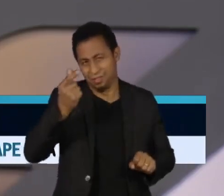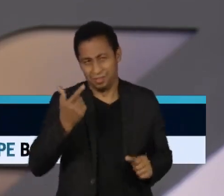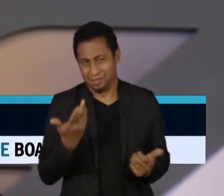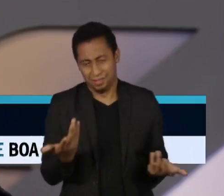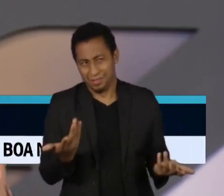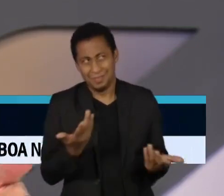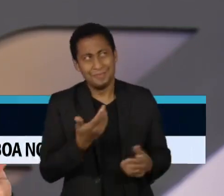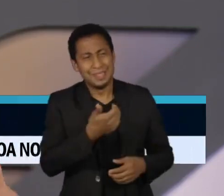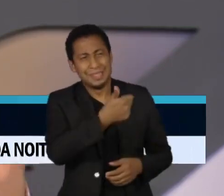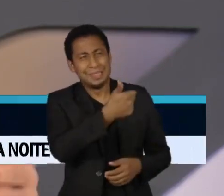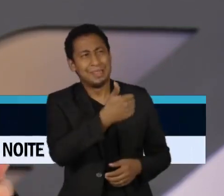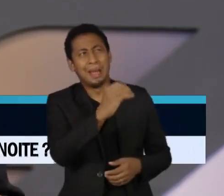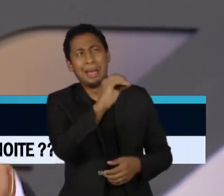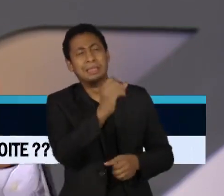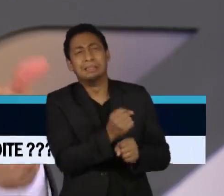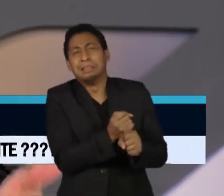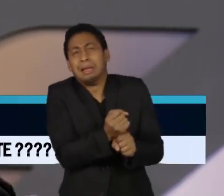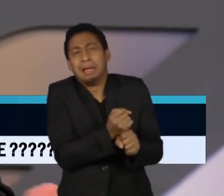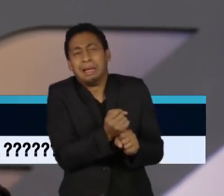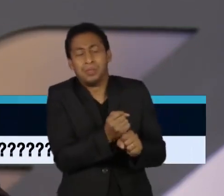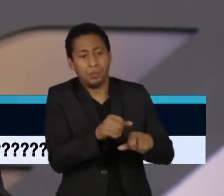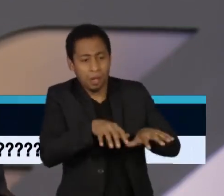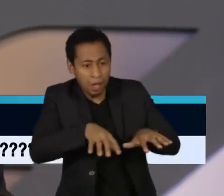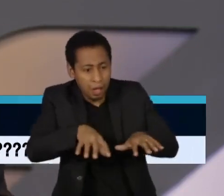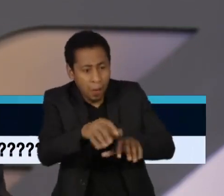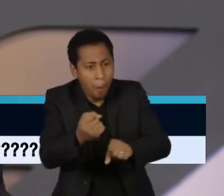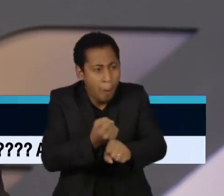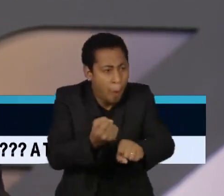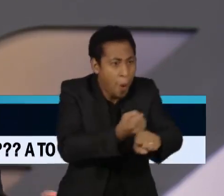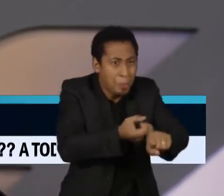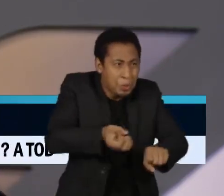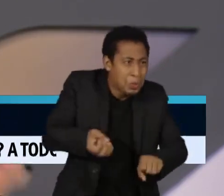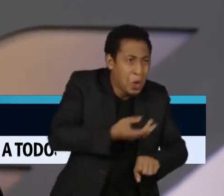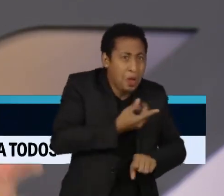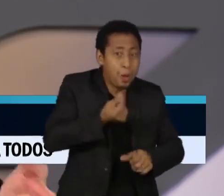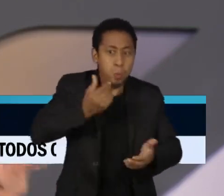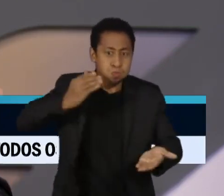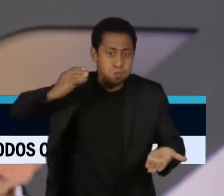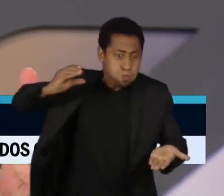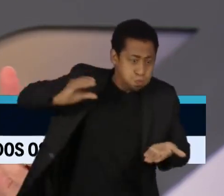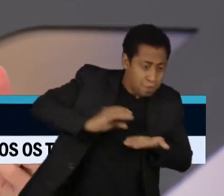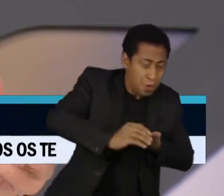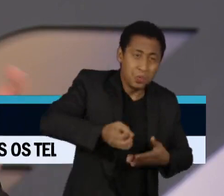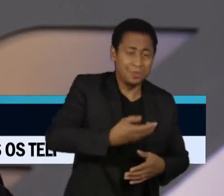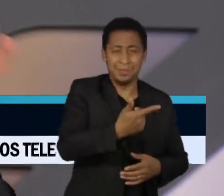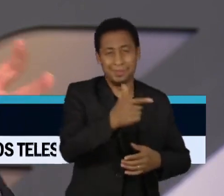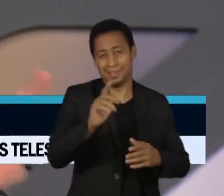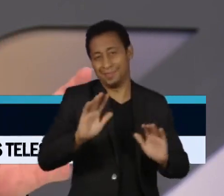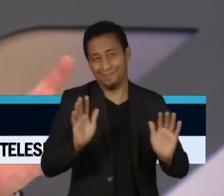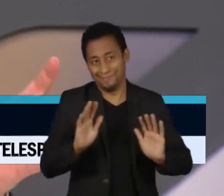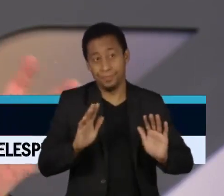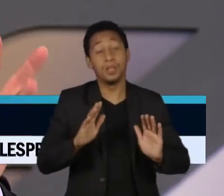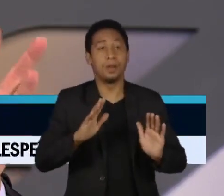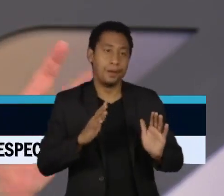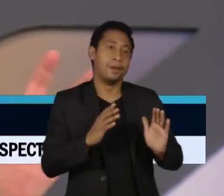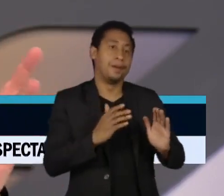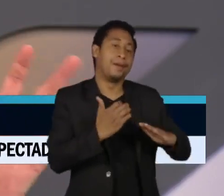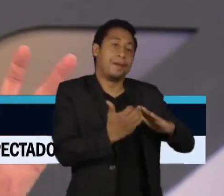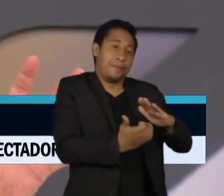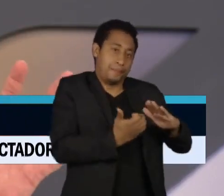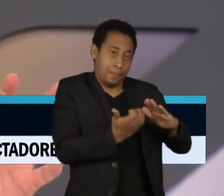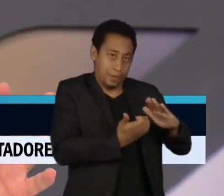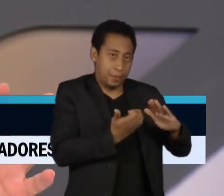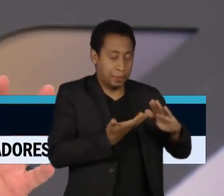10 anos sem grandes obras, sem grandes investimentos novos no Brasil. Você tem muita privatização, que é importante, de novo, é